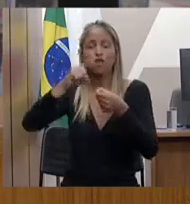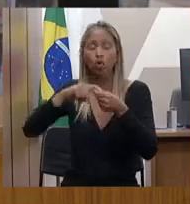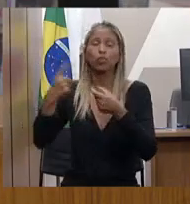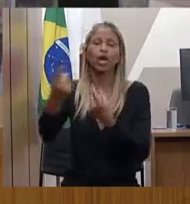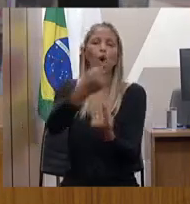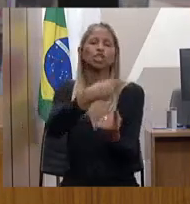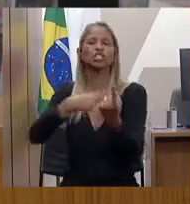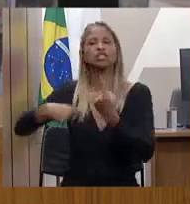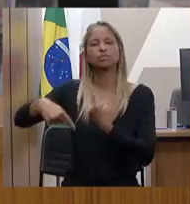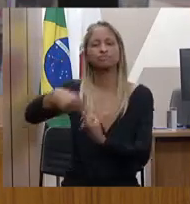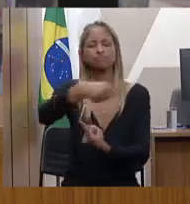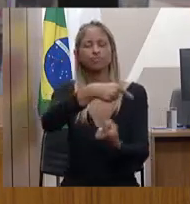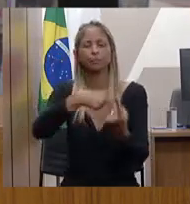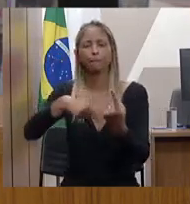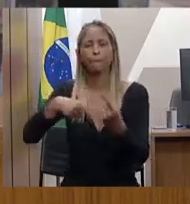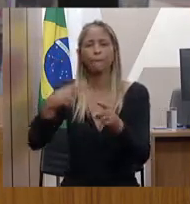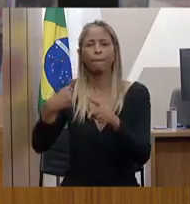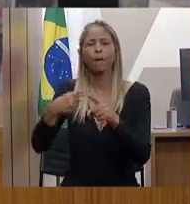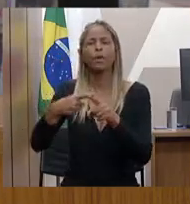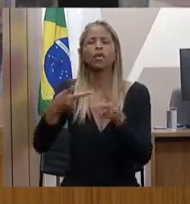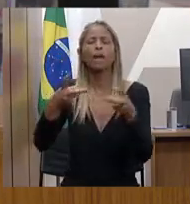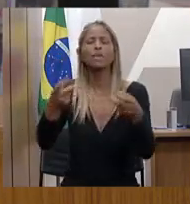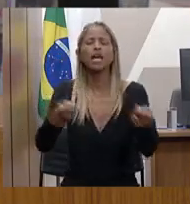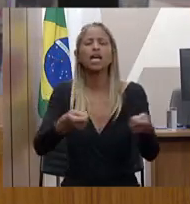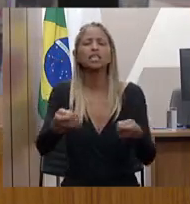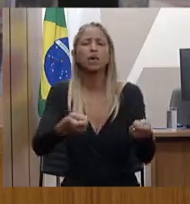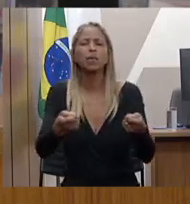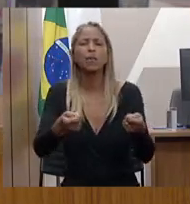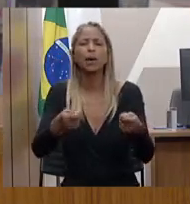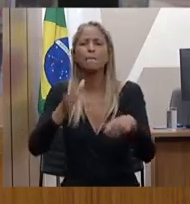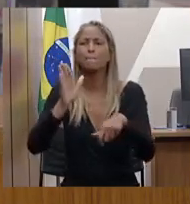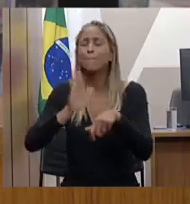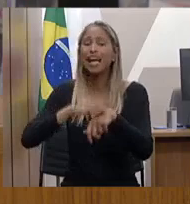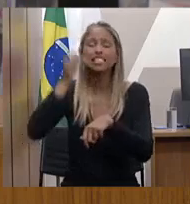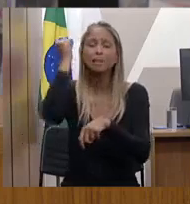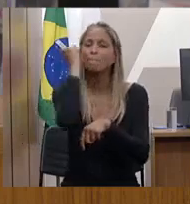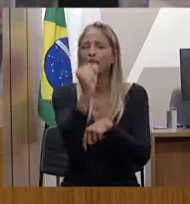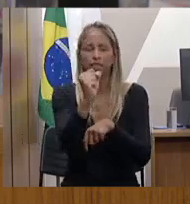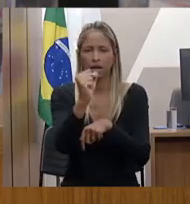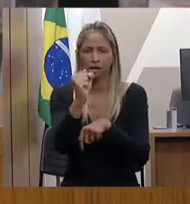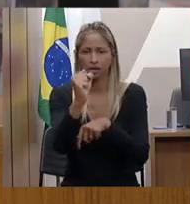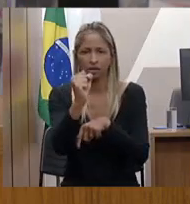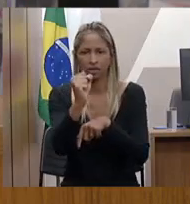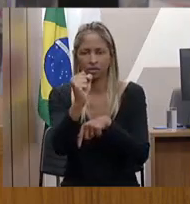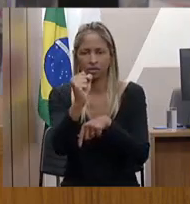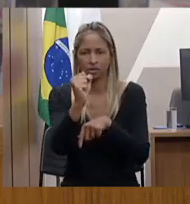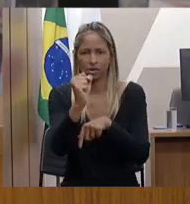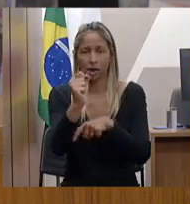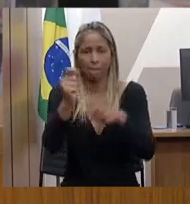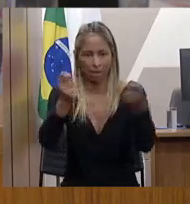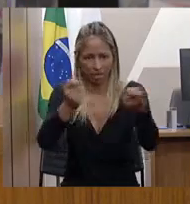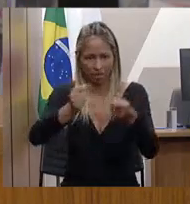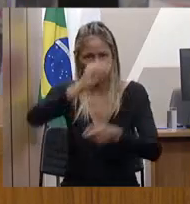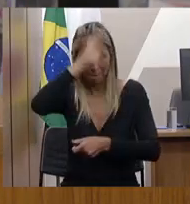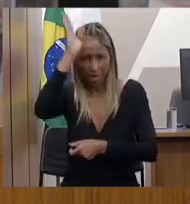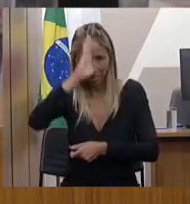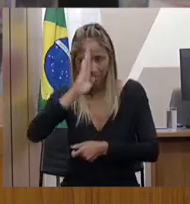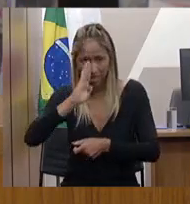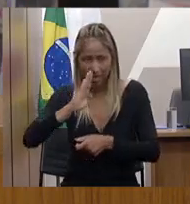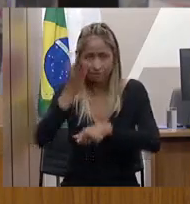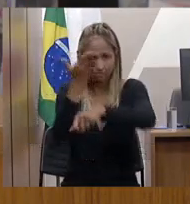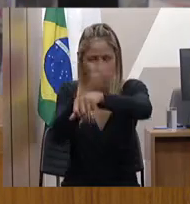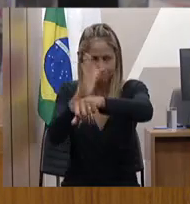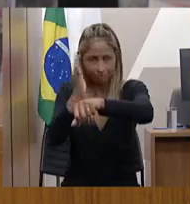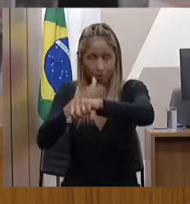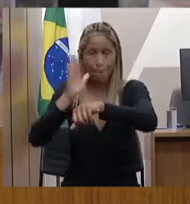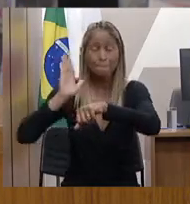rodízio e depois eu não sei porque que a mineração é atividade com mais mata no Brasil e no mundo a mineração brasileira é a atividade